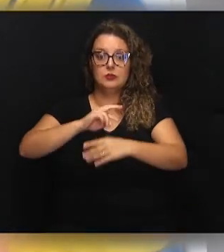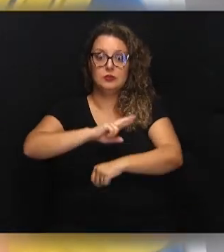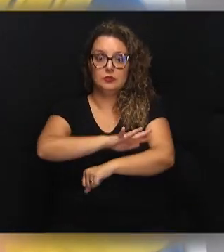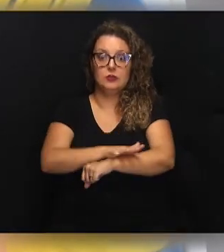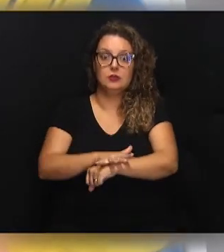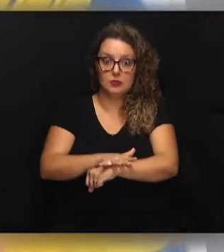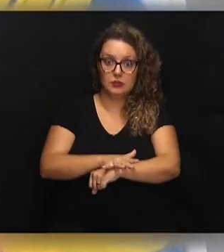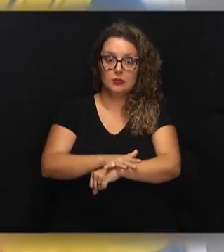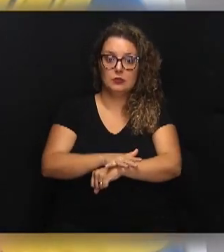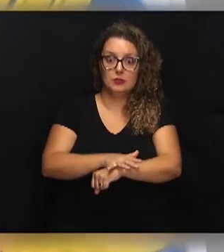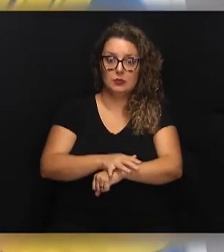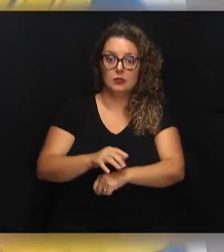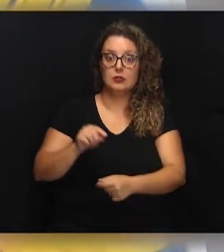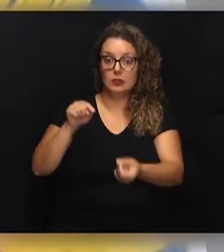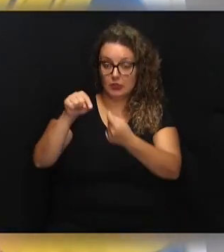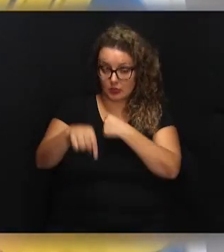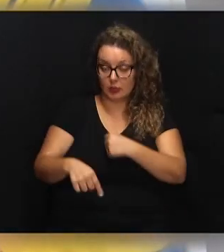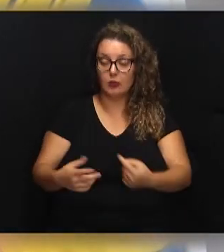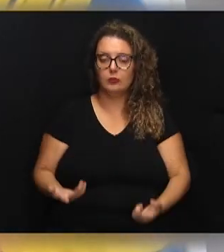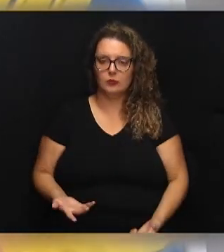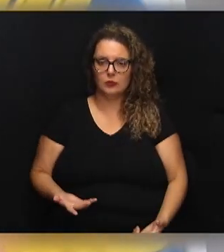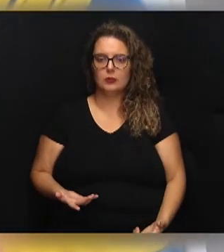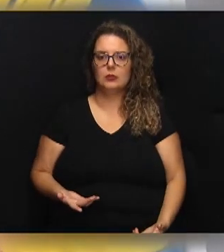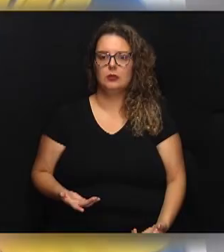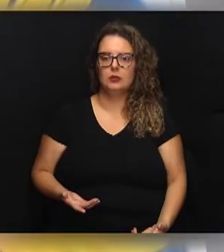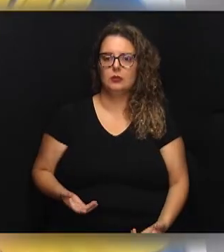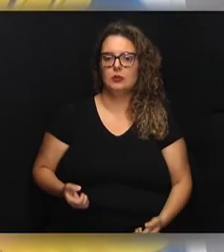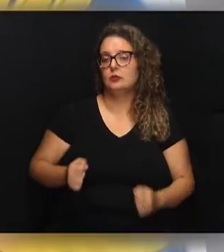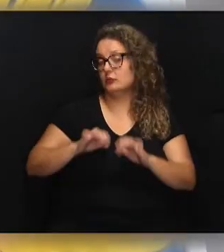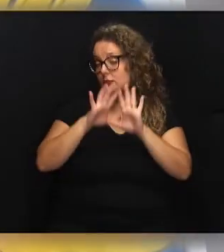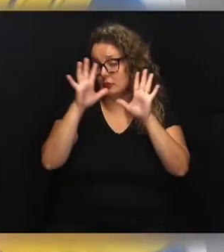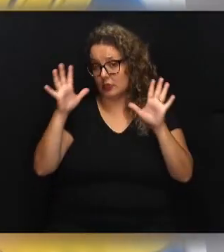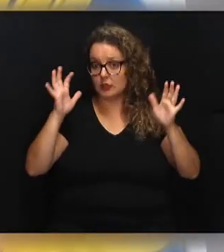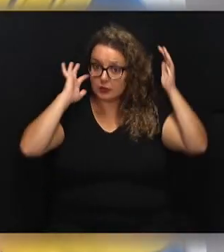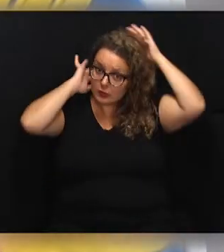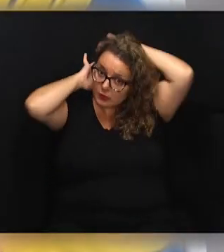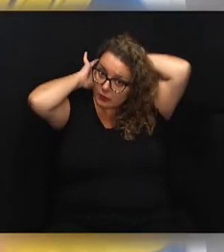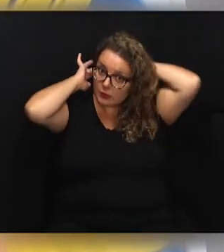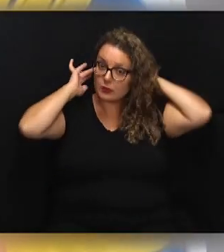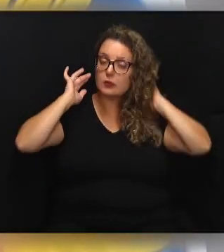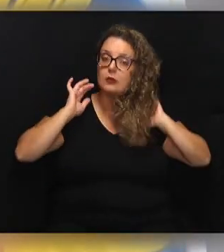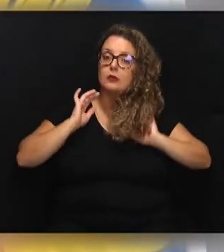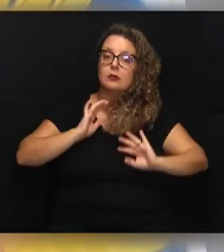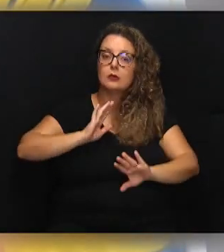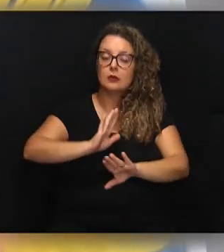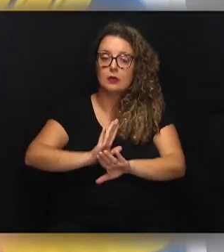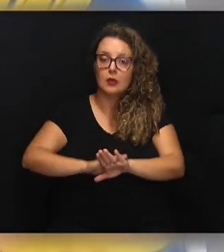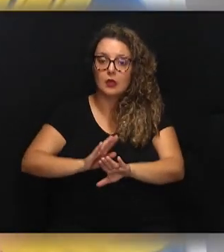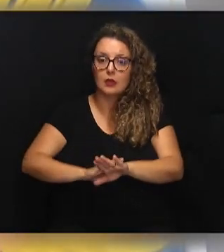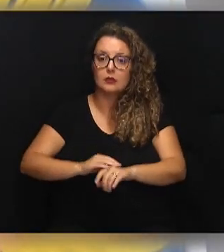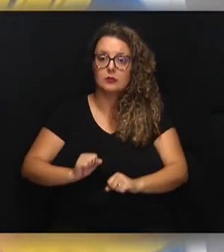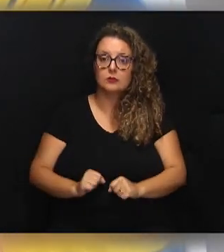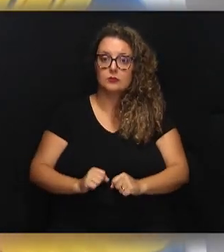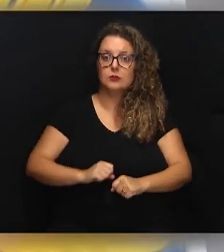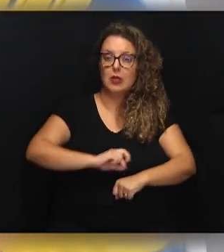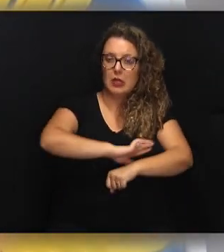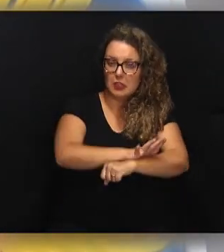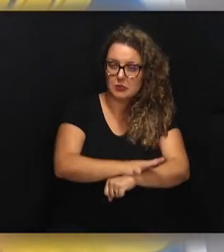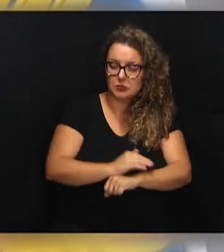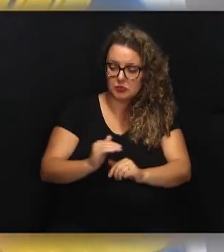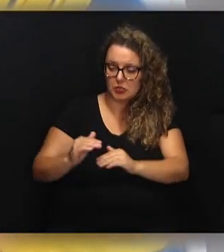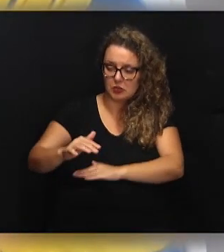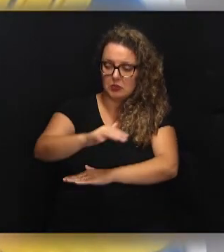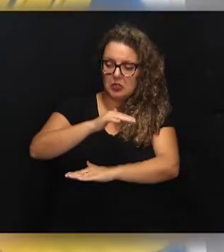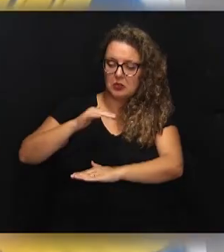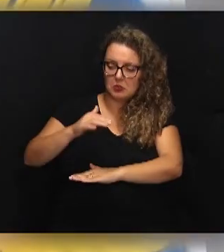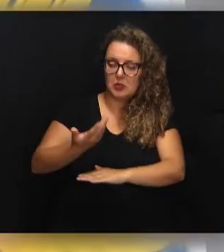de lideranças antirracistas, num evidente ato racista de supremacia branca, atacou símbolos da